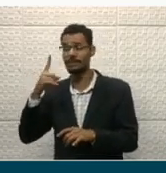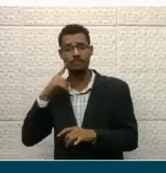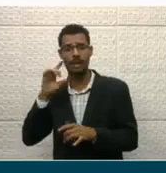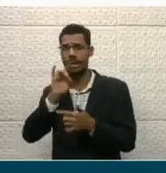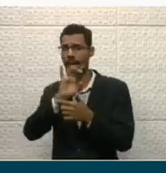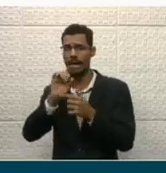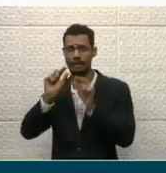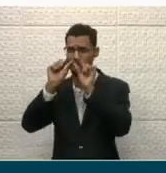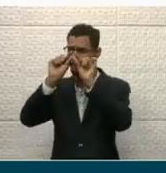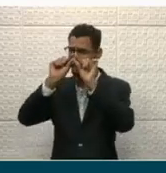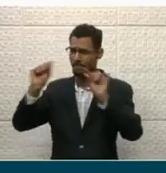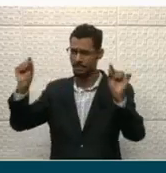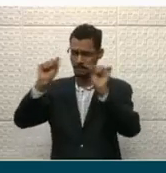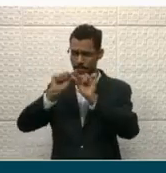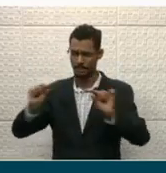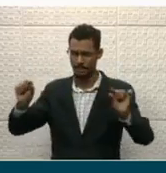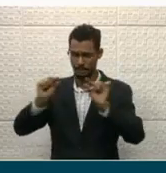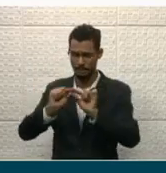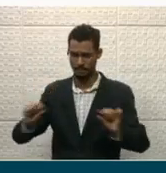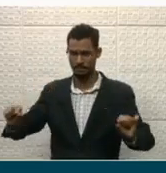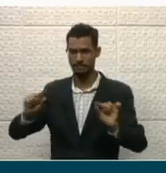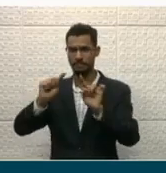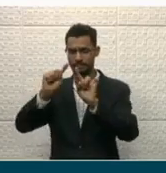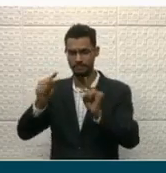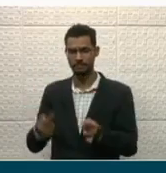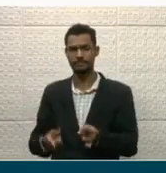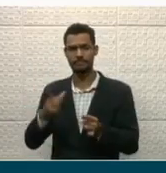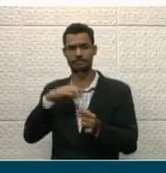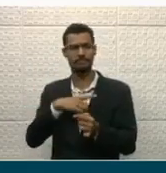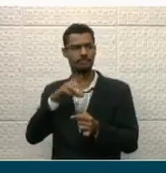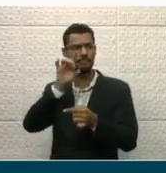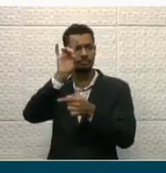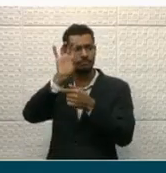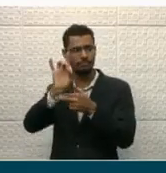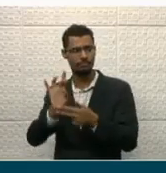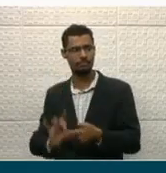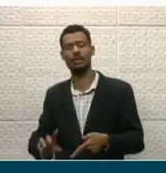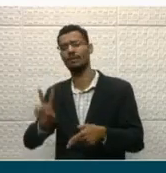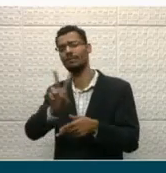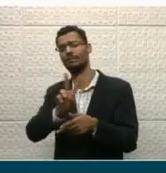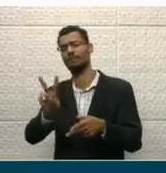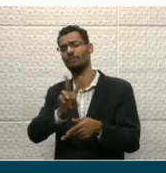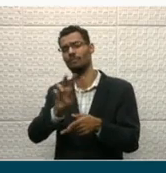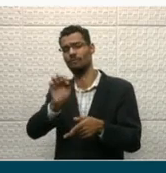das linhas diz respeito a uma das componentes do vetor